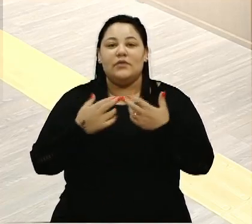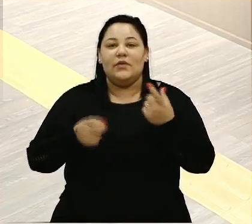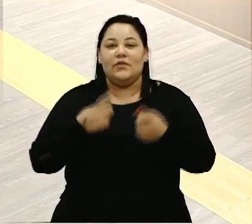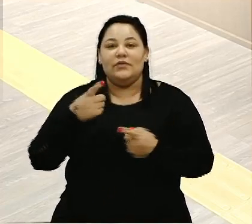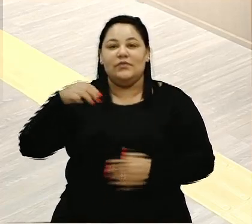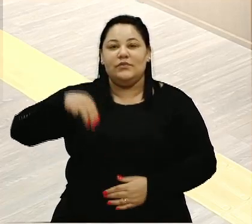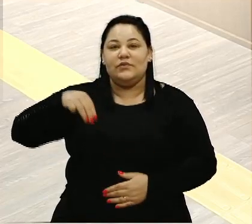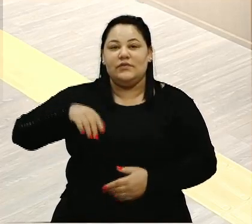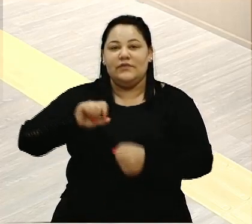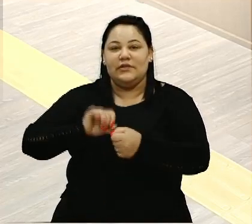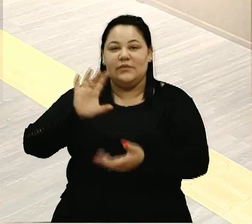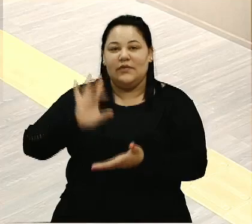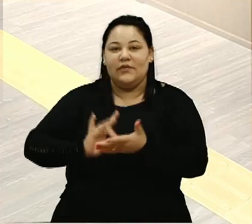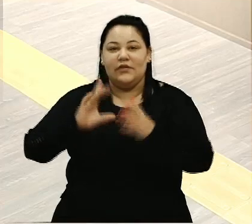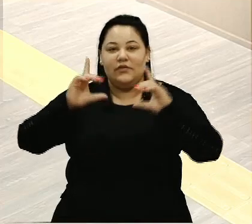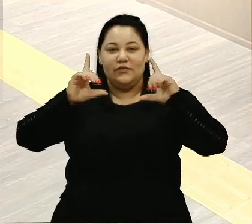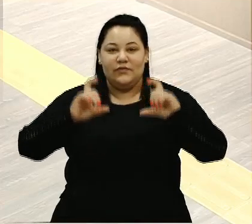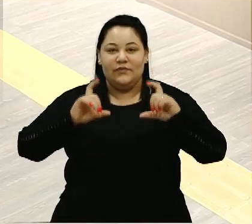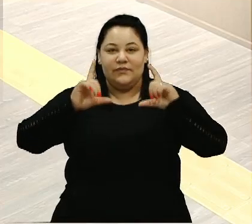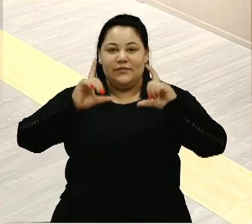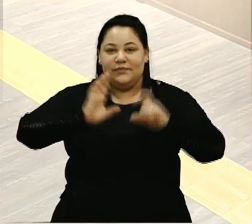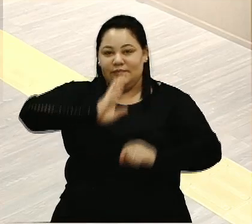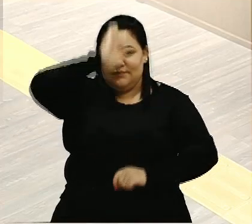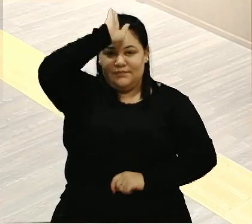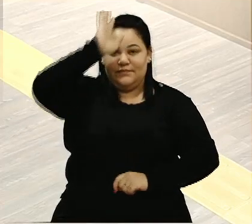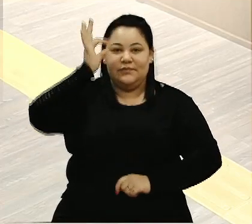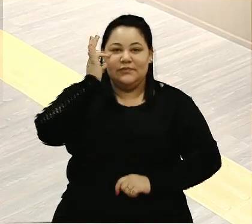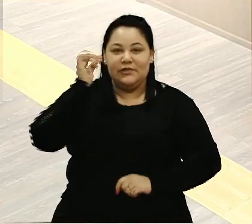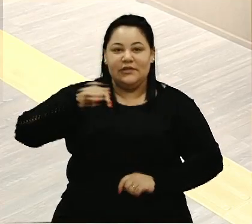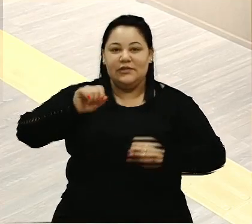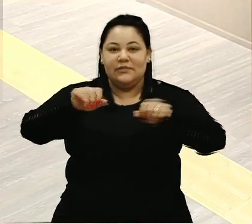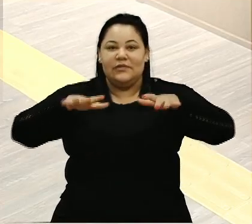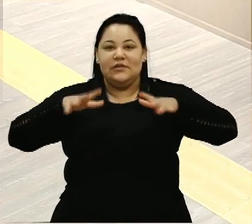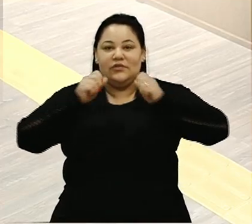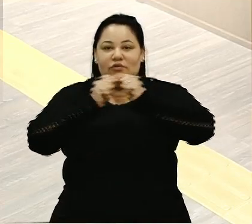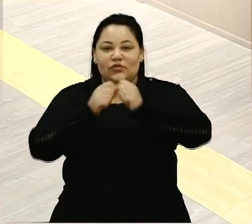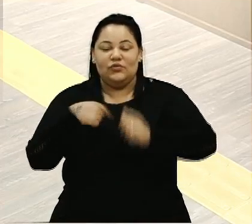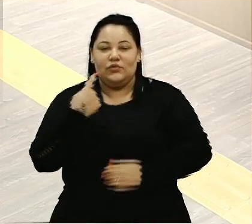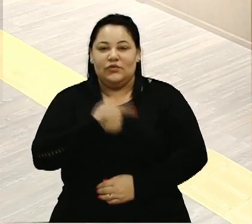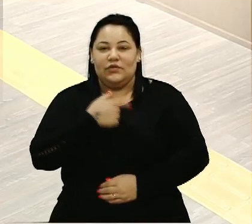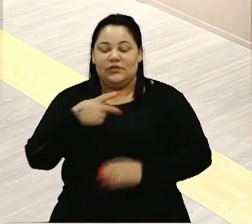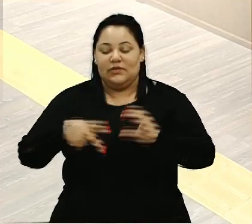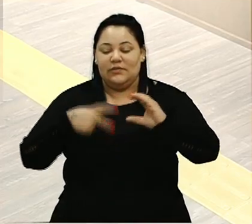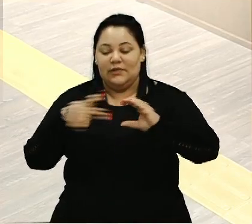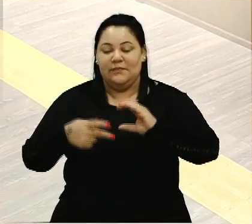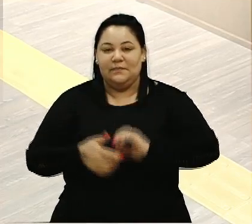gente fazer um registro oficial da presença de vocês aqui no plenário, junto à Câmara de Vereadores de Caxias.